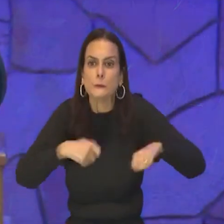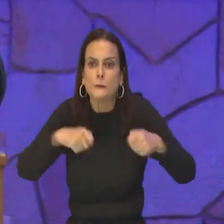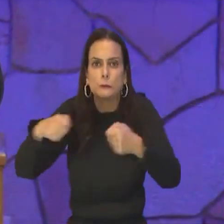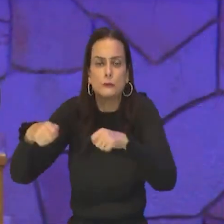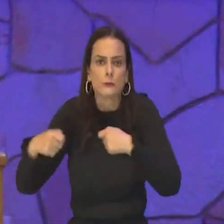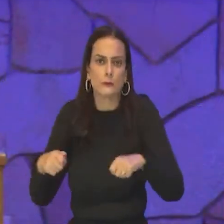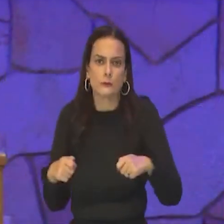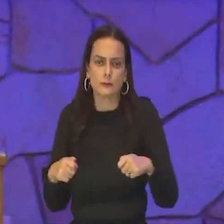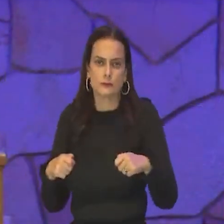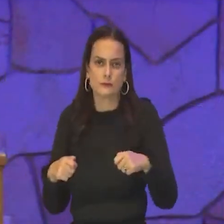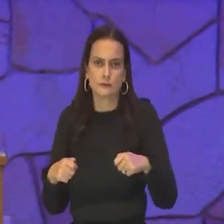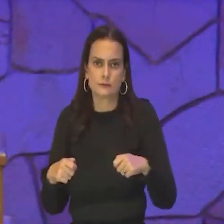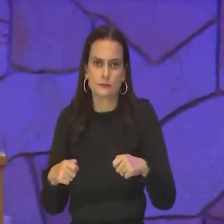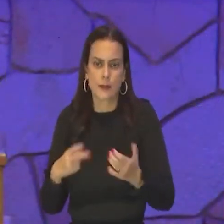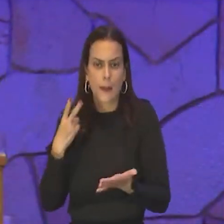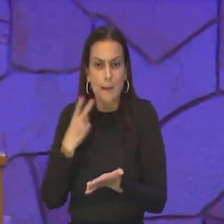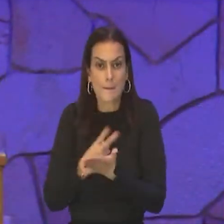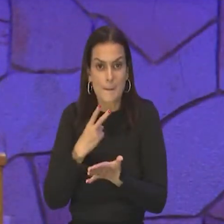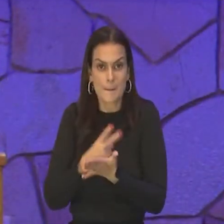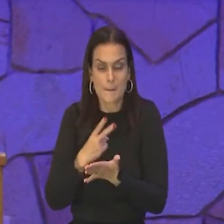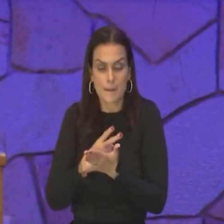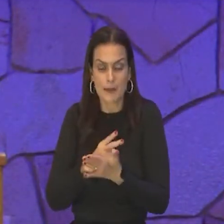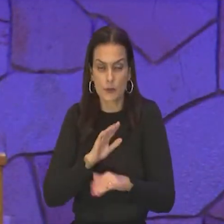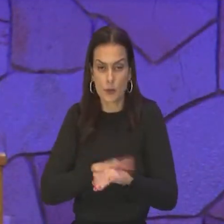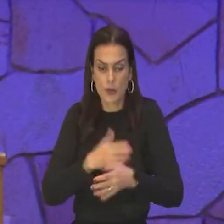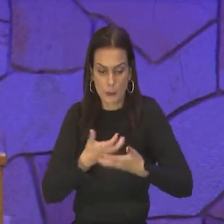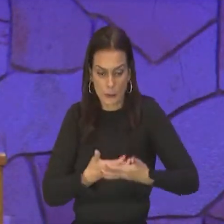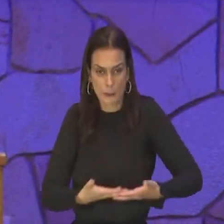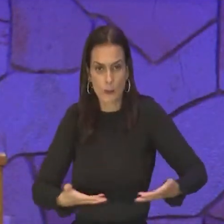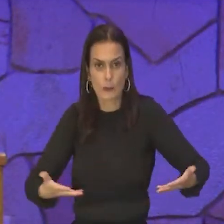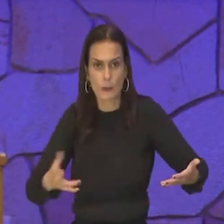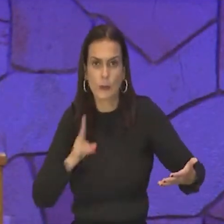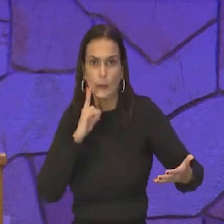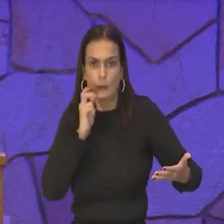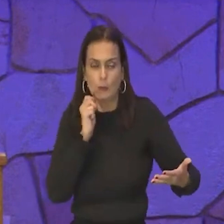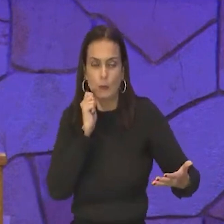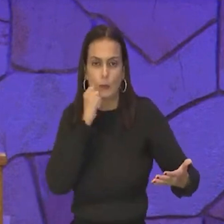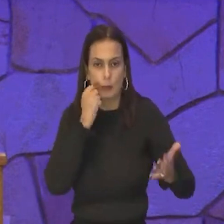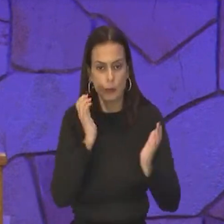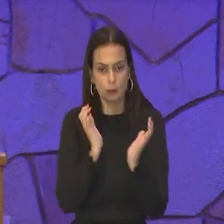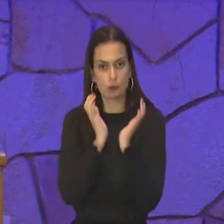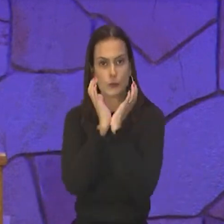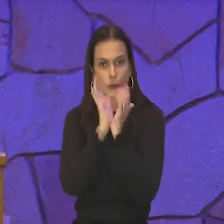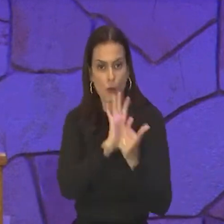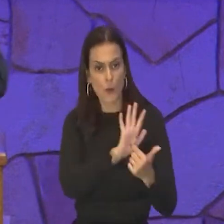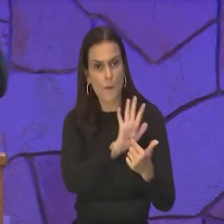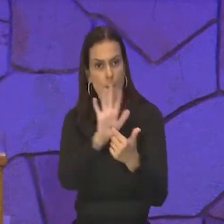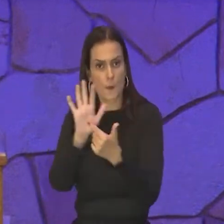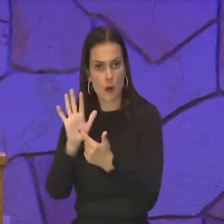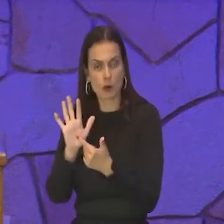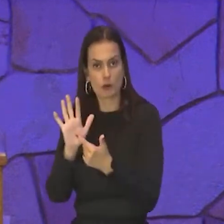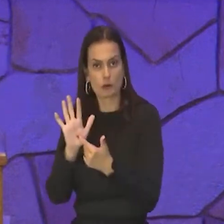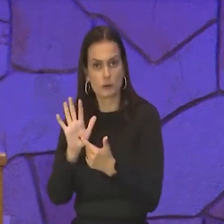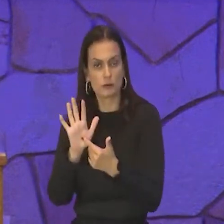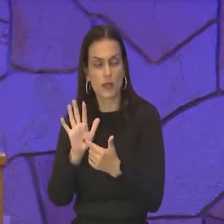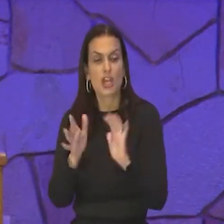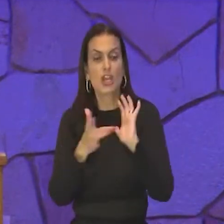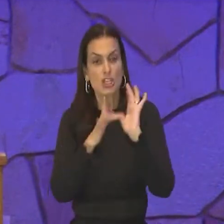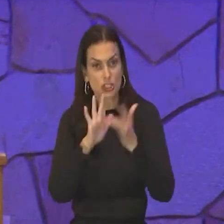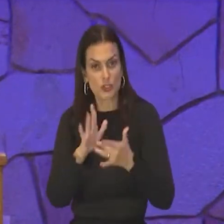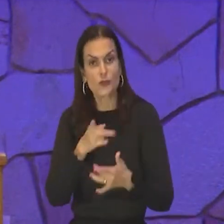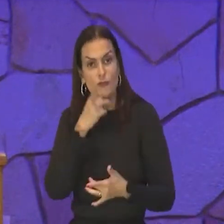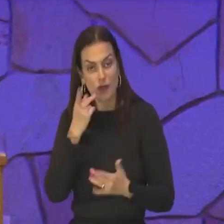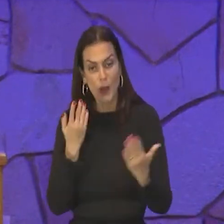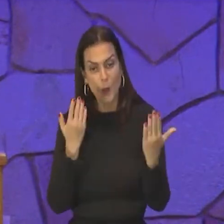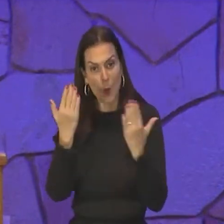mesmo propósito, no mesmo momento da ceia, em que ele apresenta o cálice, ele apresenta o pão, ele se declara pão,